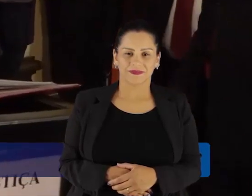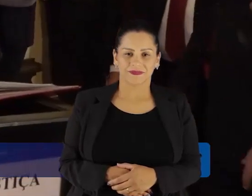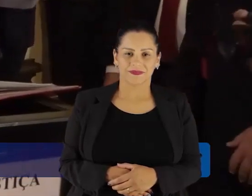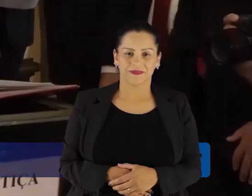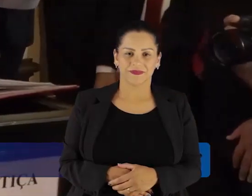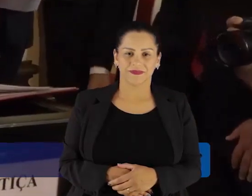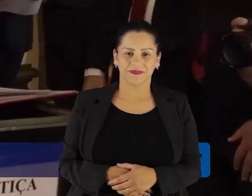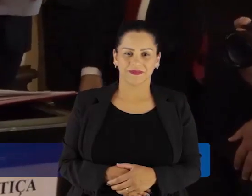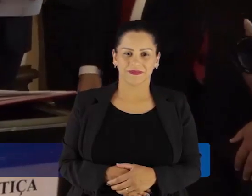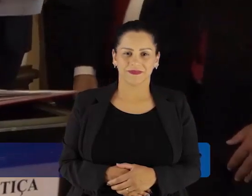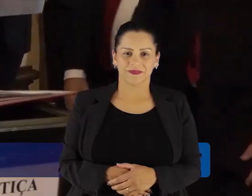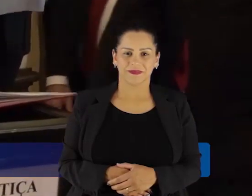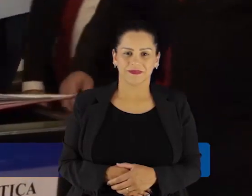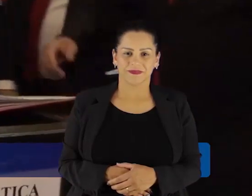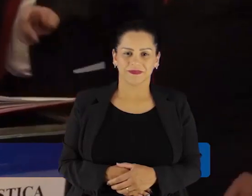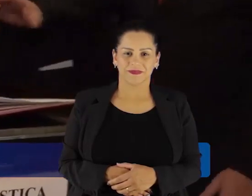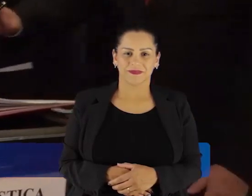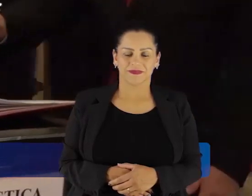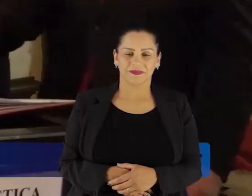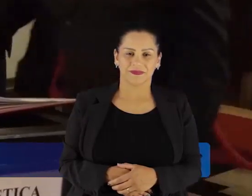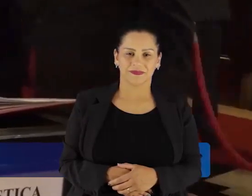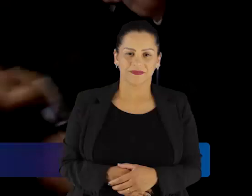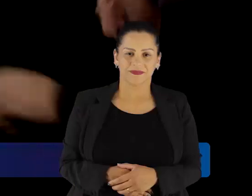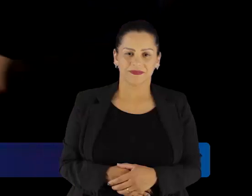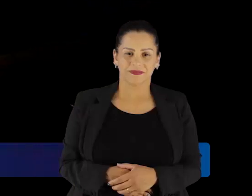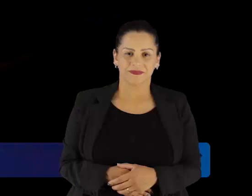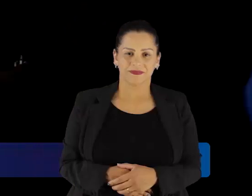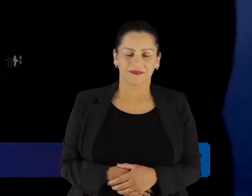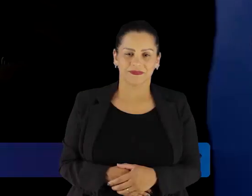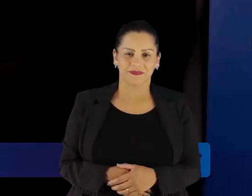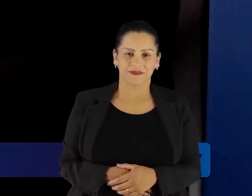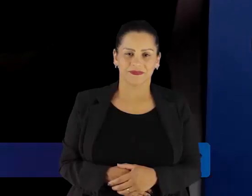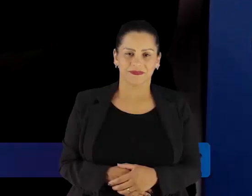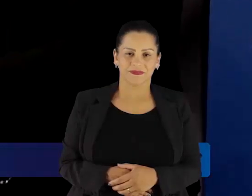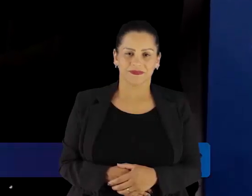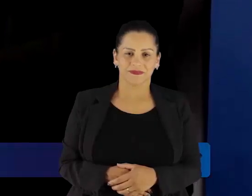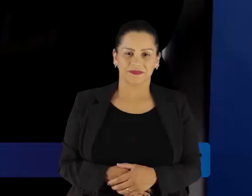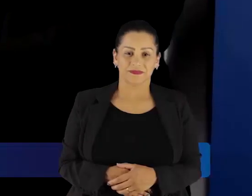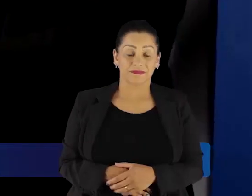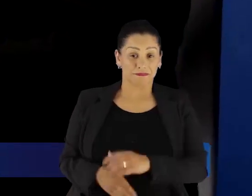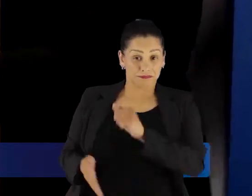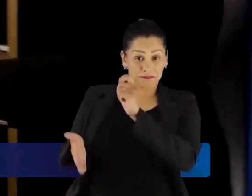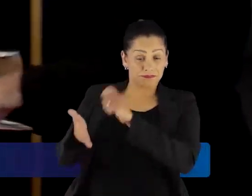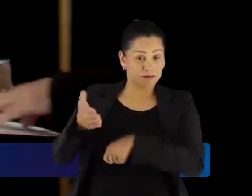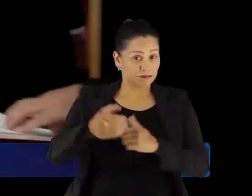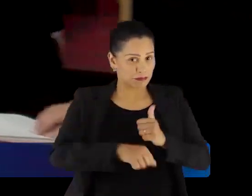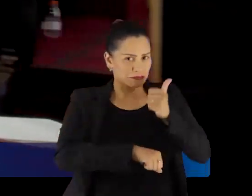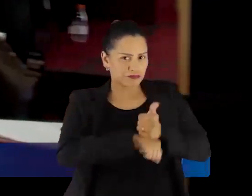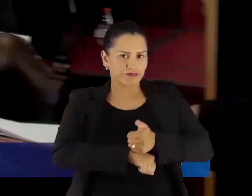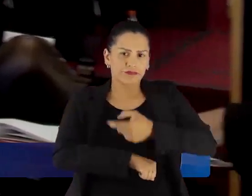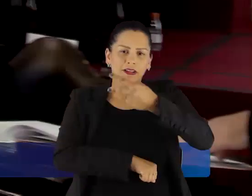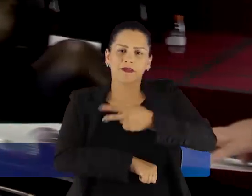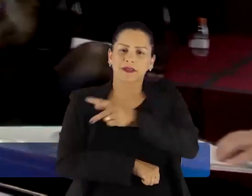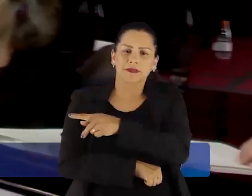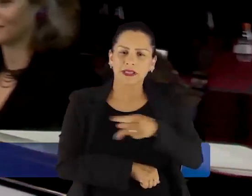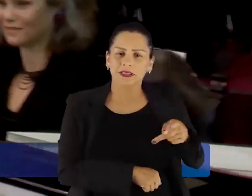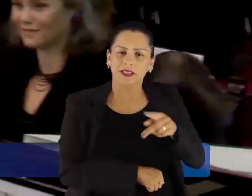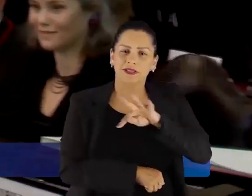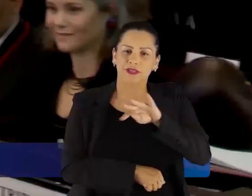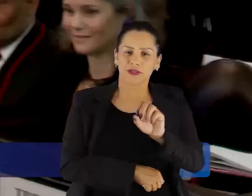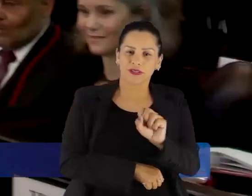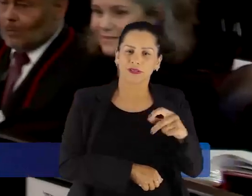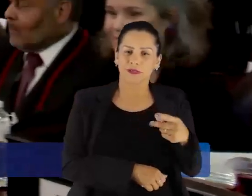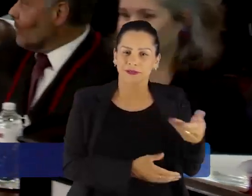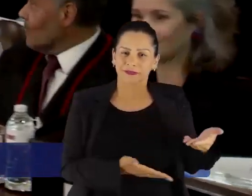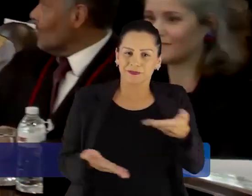E aí E aí e para cassini tomando posse como vice-presidente do Tribunal de